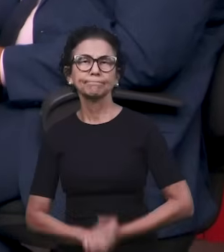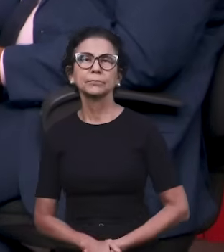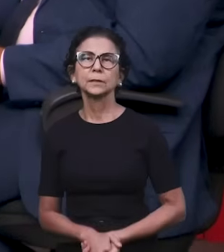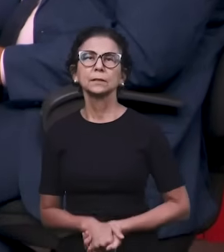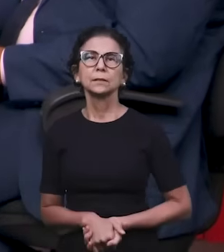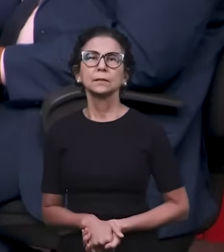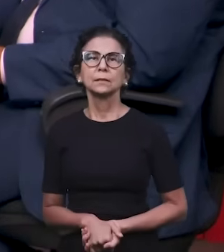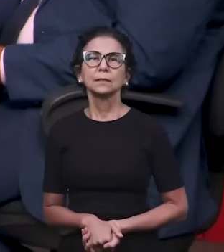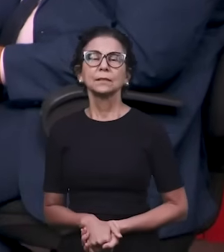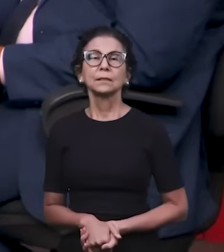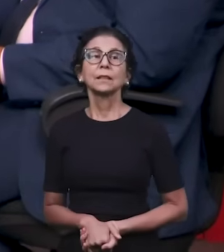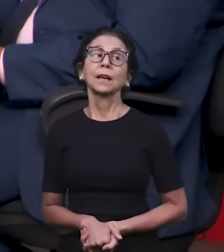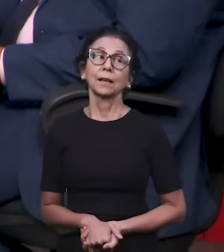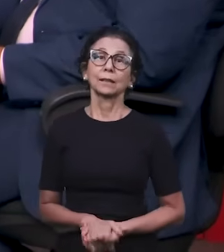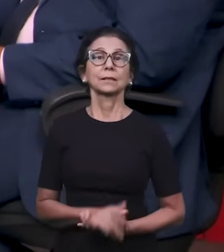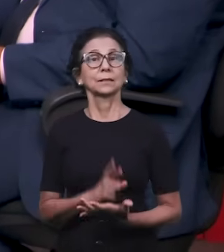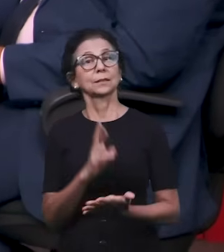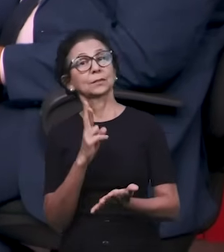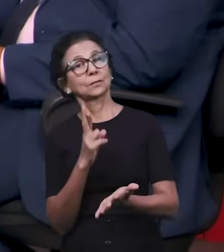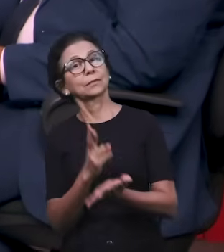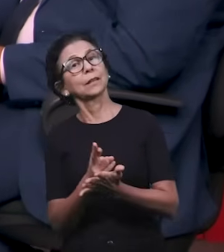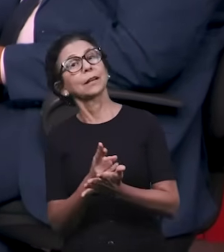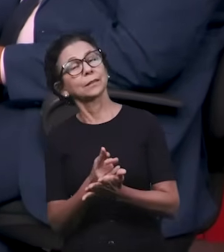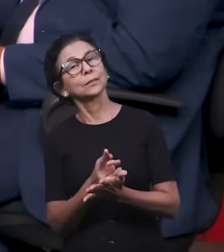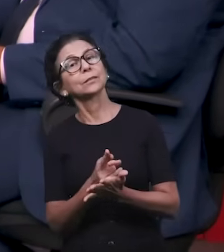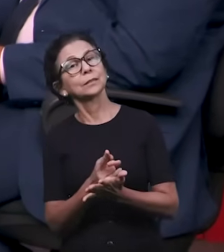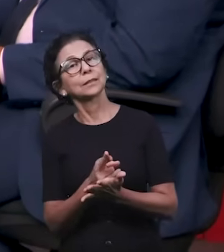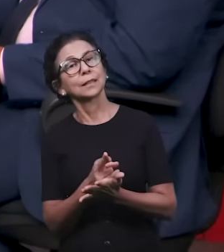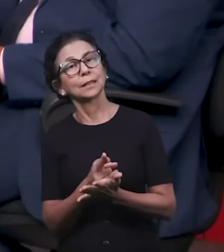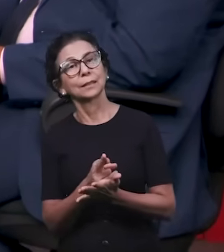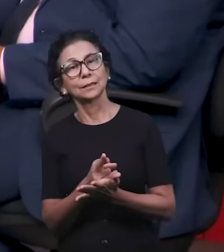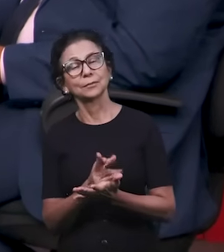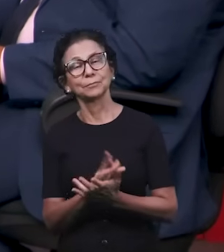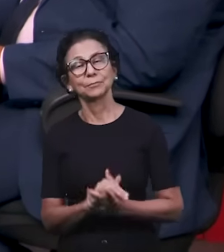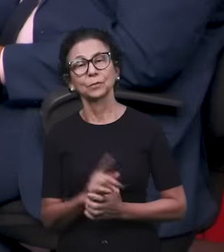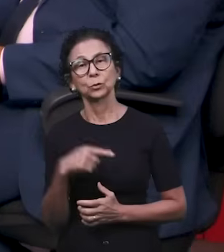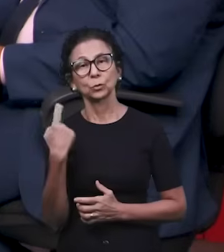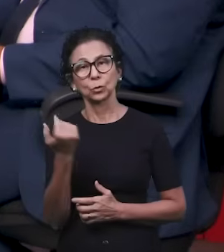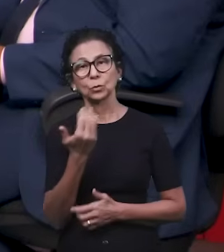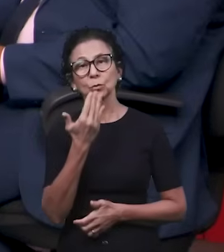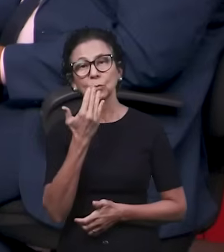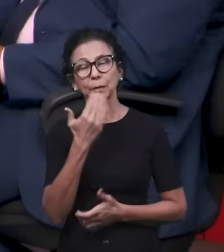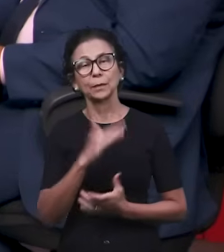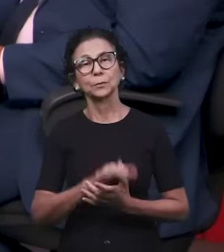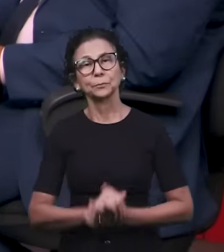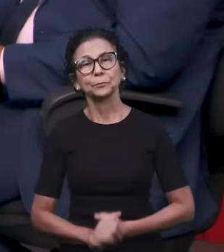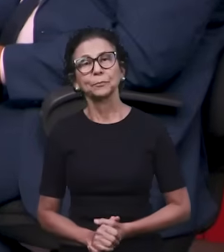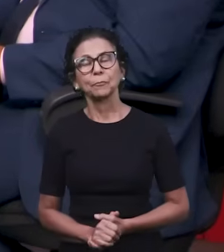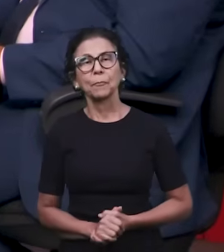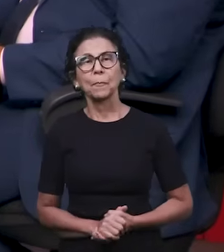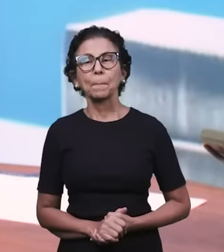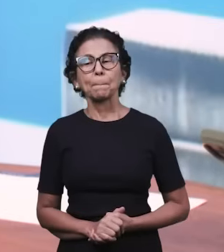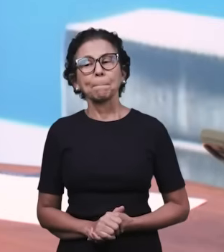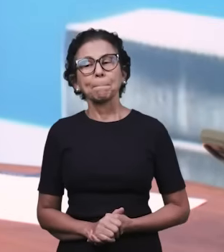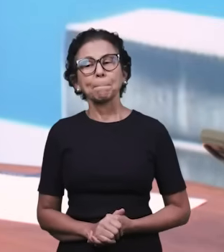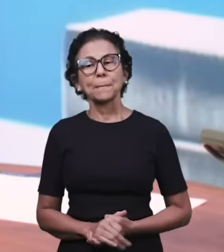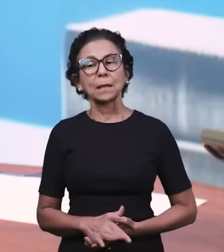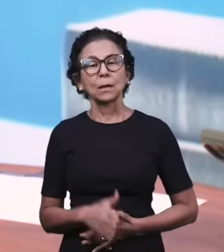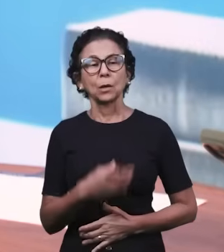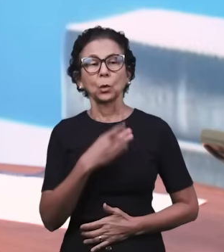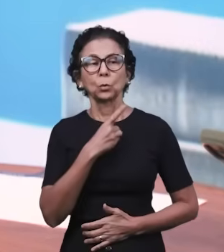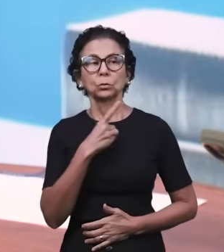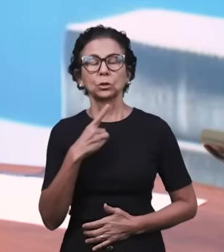isso, eles viram o resultado, né? O resultado é fundamental. Agora, o diácono, ele nunca pode